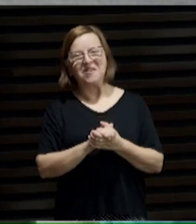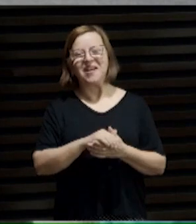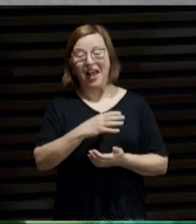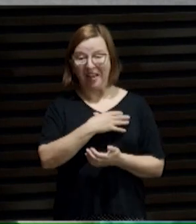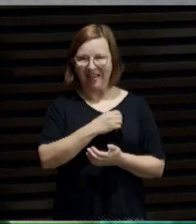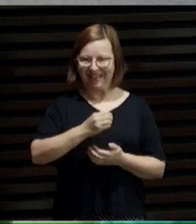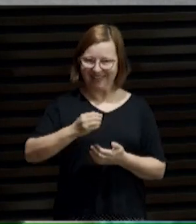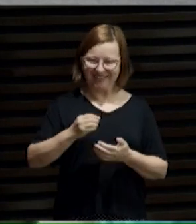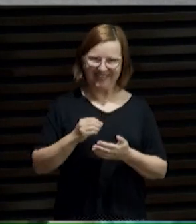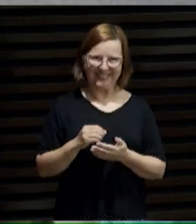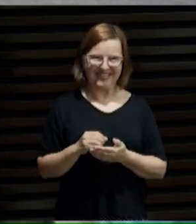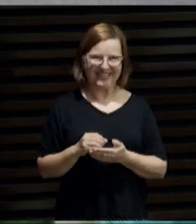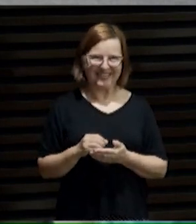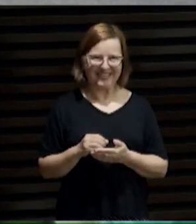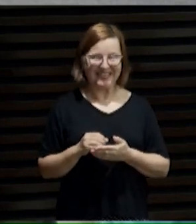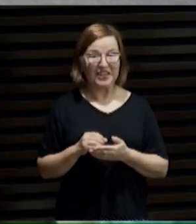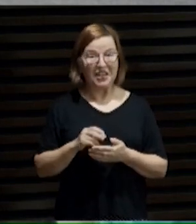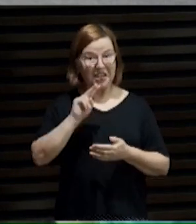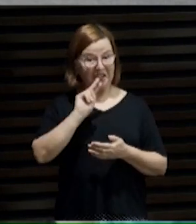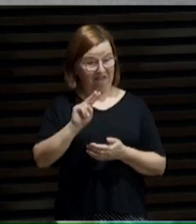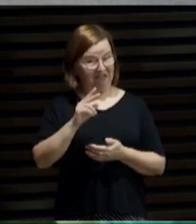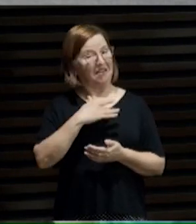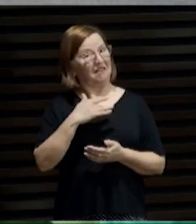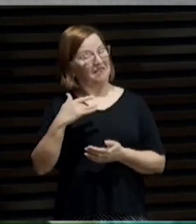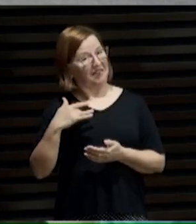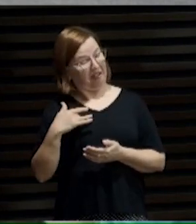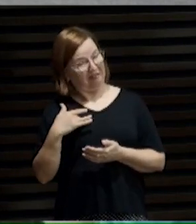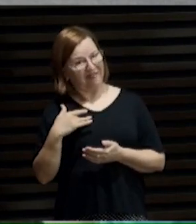que eles estão saudáveis, que eles